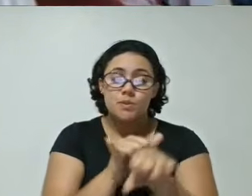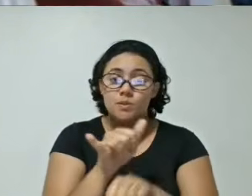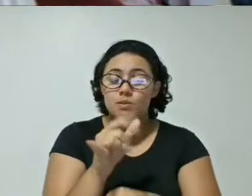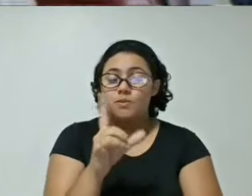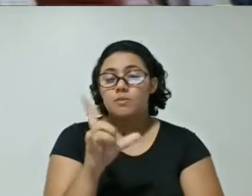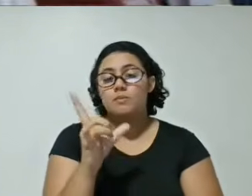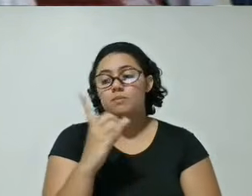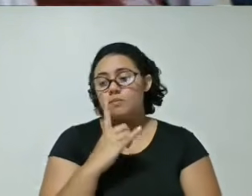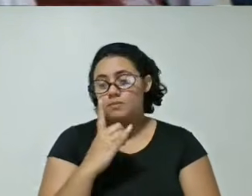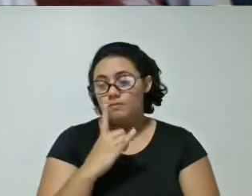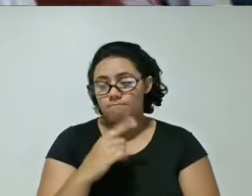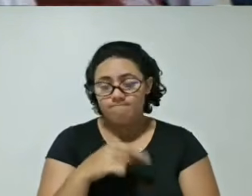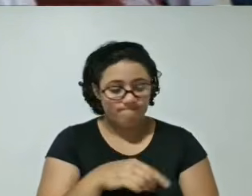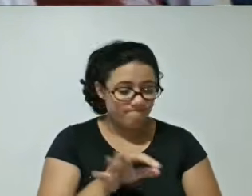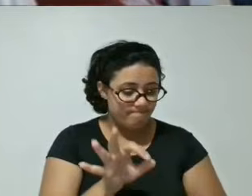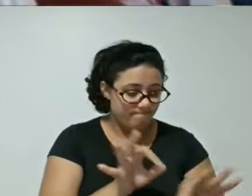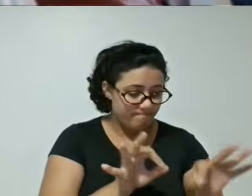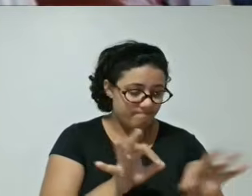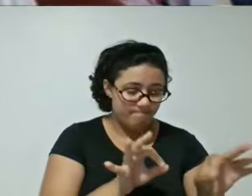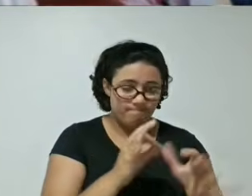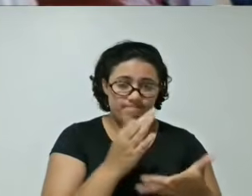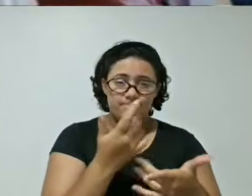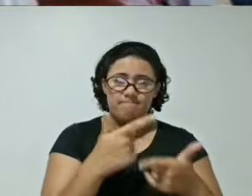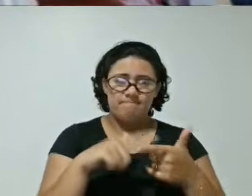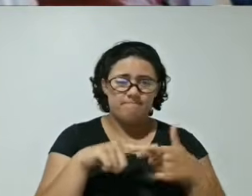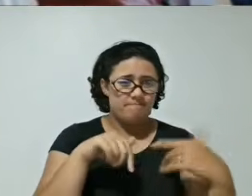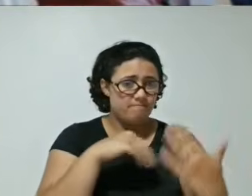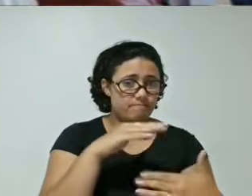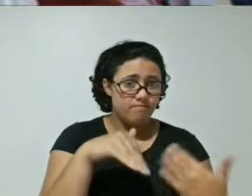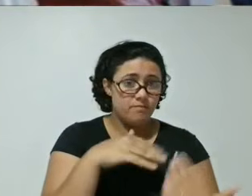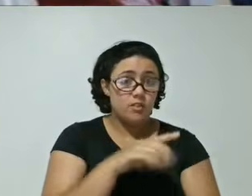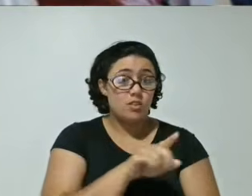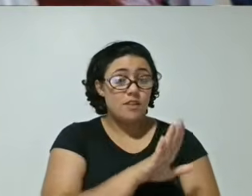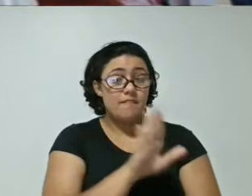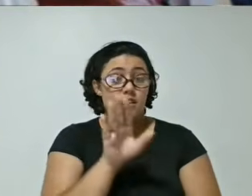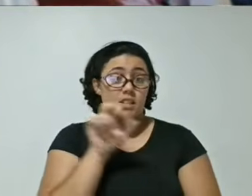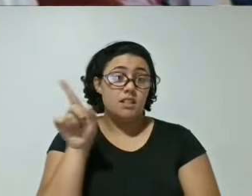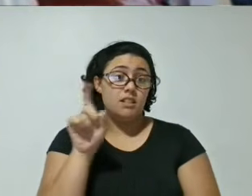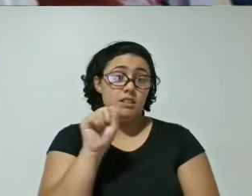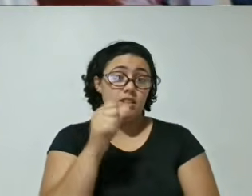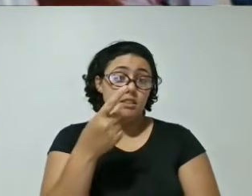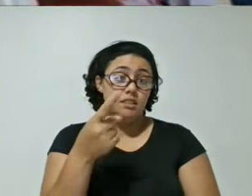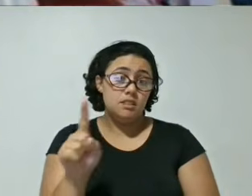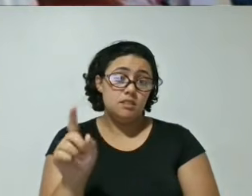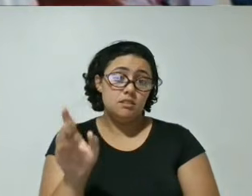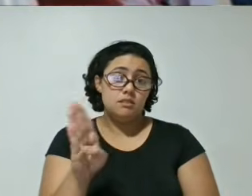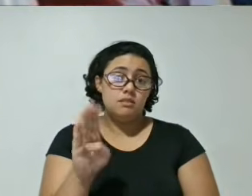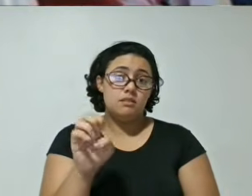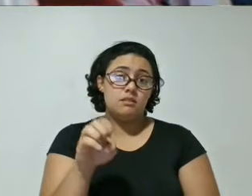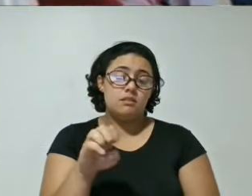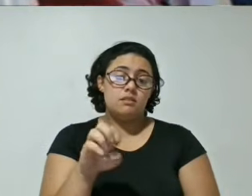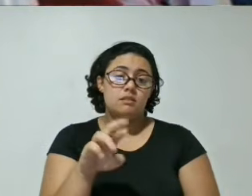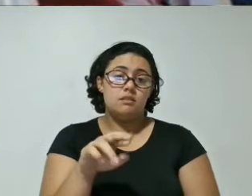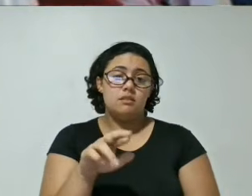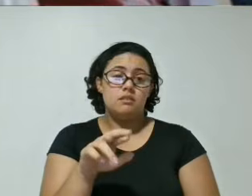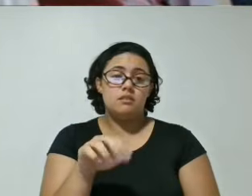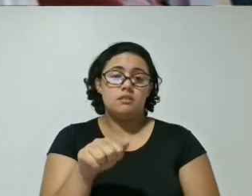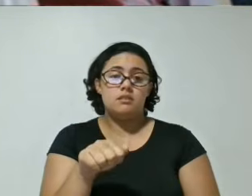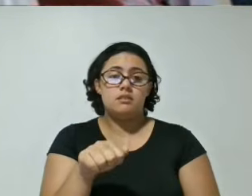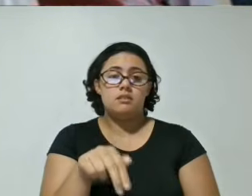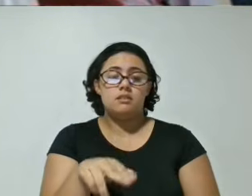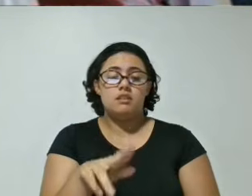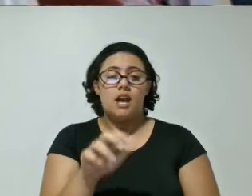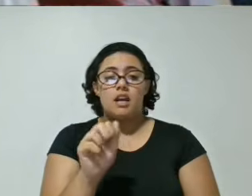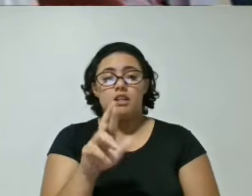Nado, que eu tinha que ir para São Bernardo, porque a Lagoa do Nado já tinha um produtor ocupando essa vaga. E eu fiquei muito triste e tal,